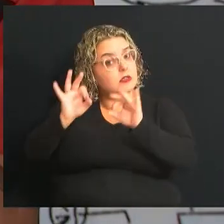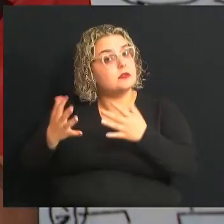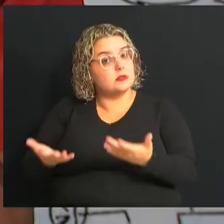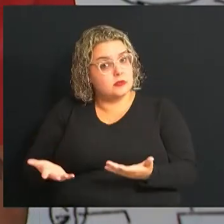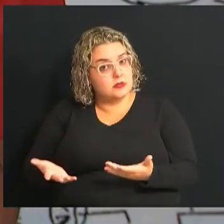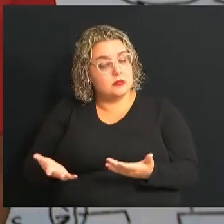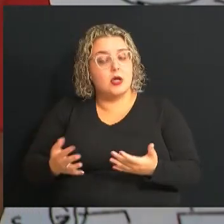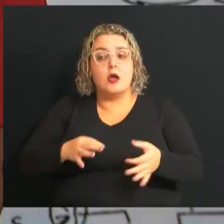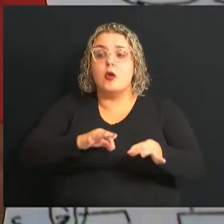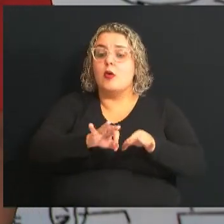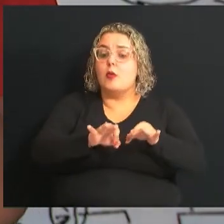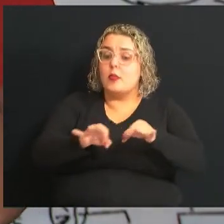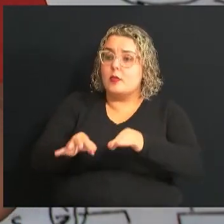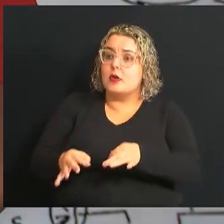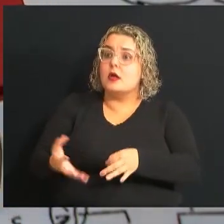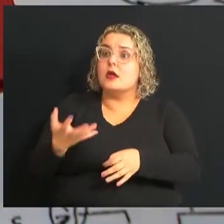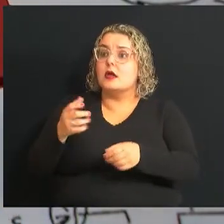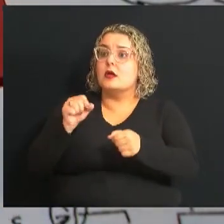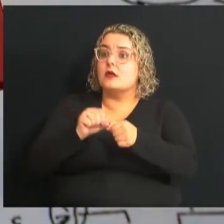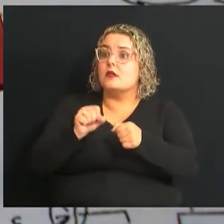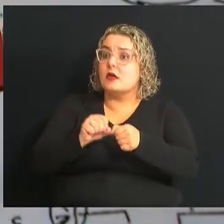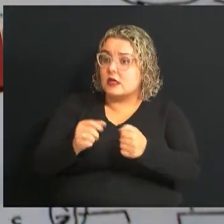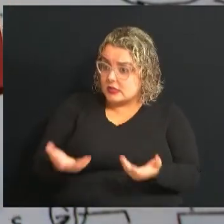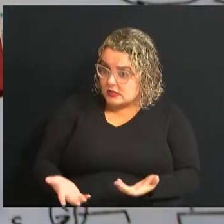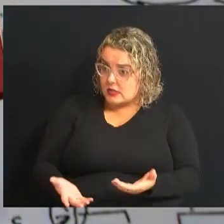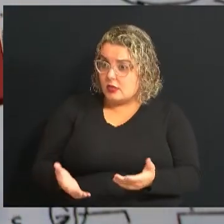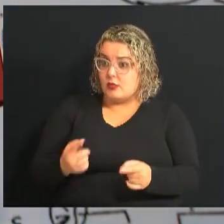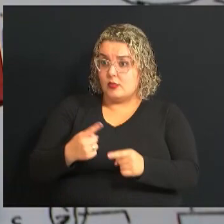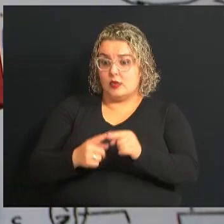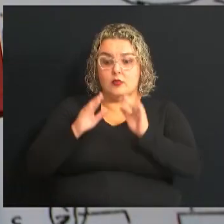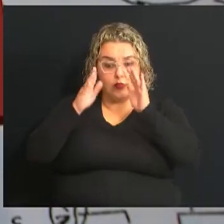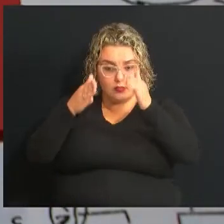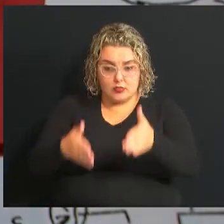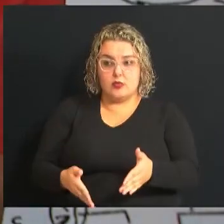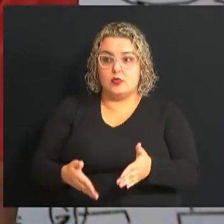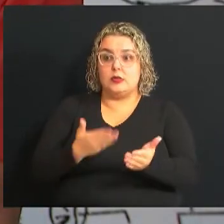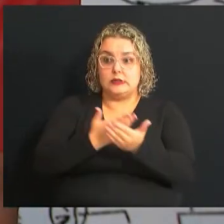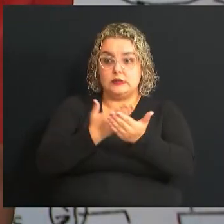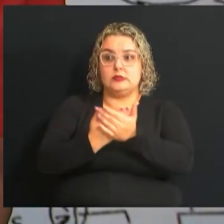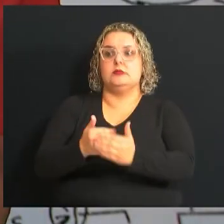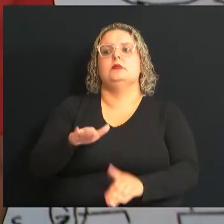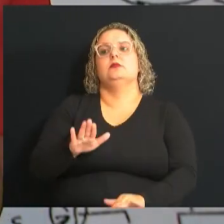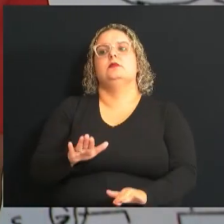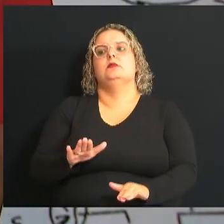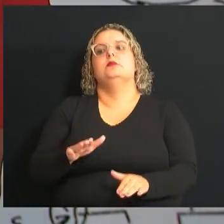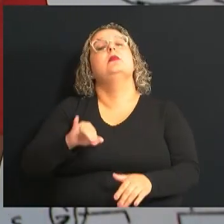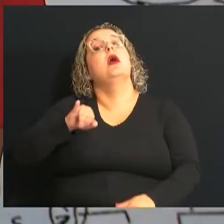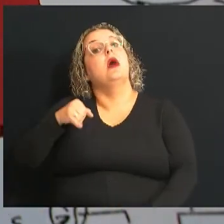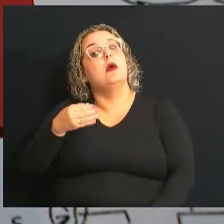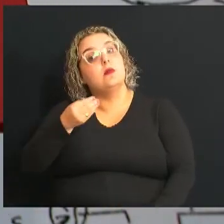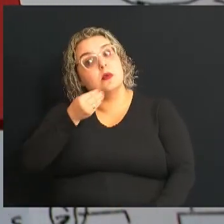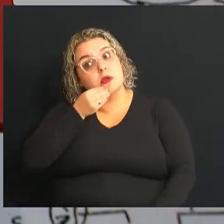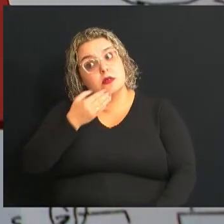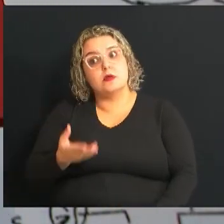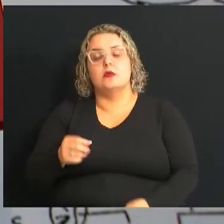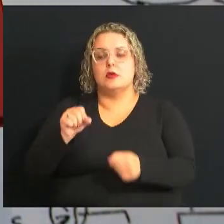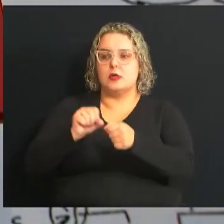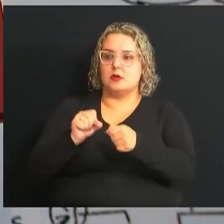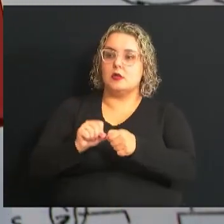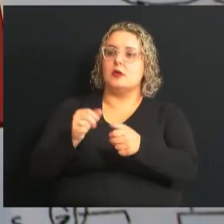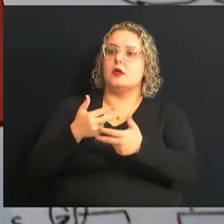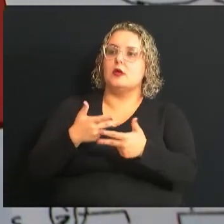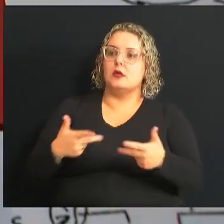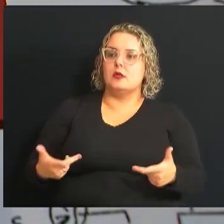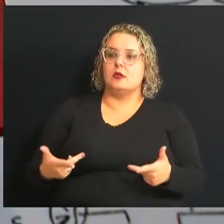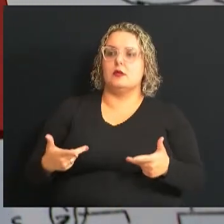programa que você queria fazer, que você ficou focado estudando demais, aproveita, faz coisas que te